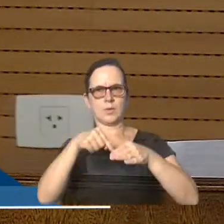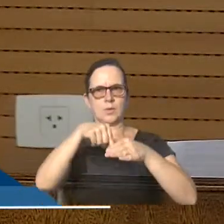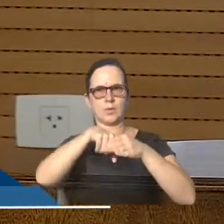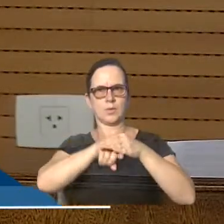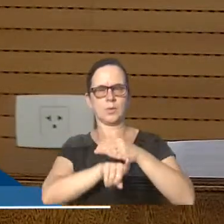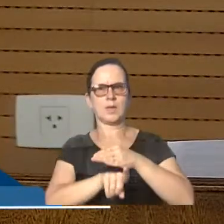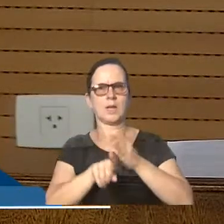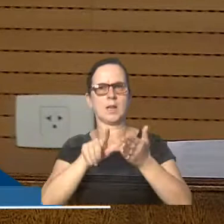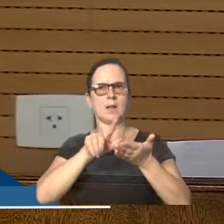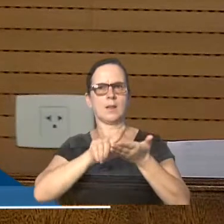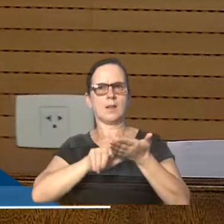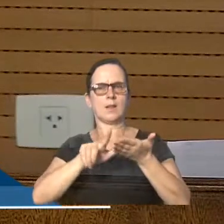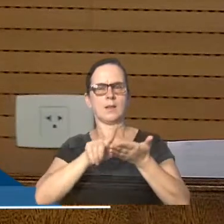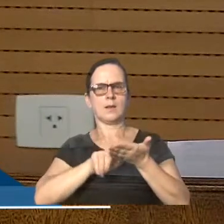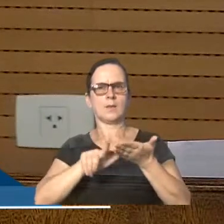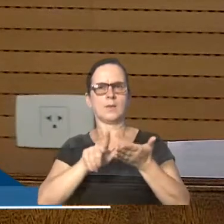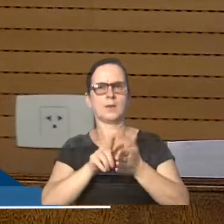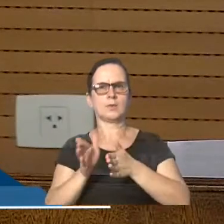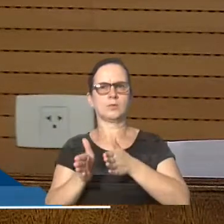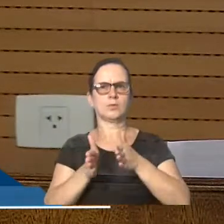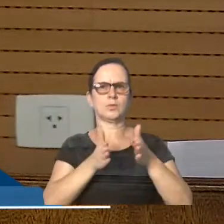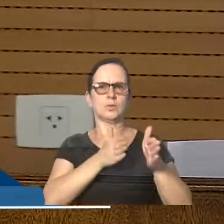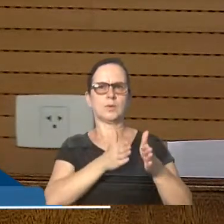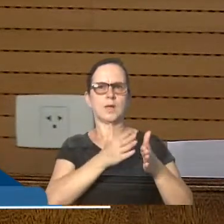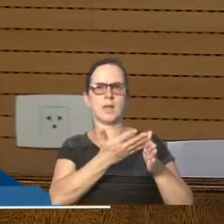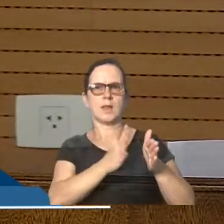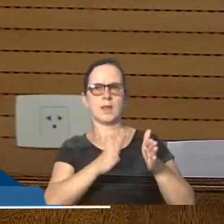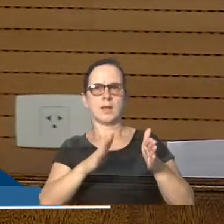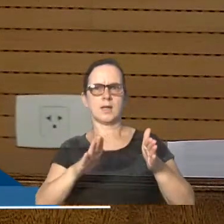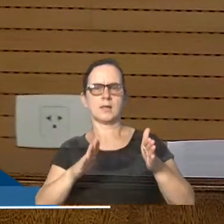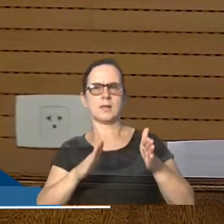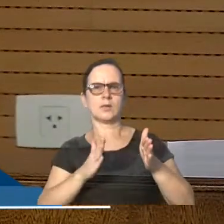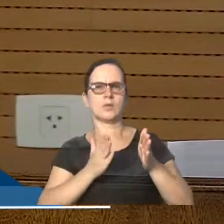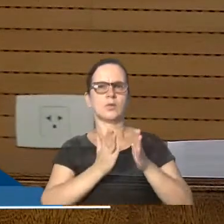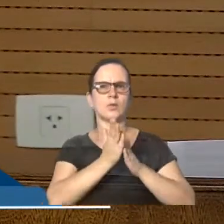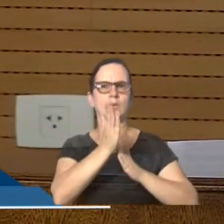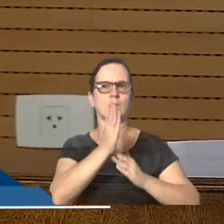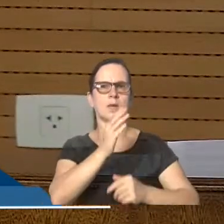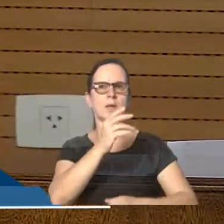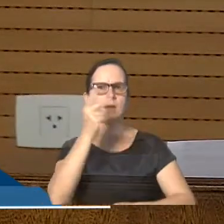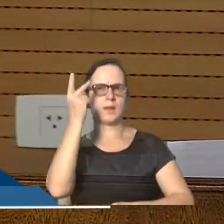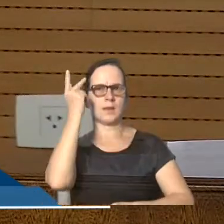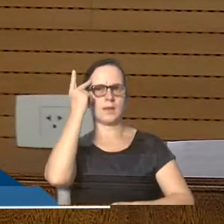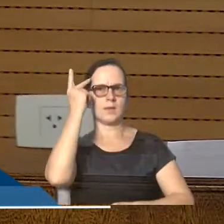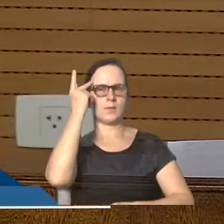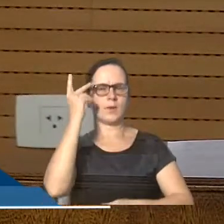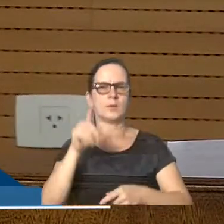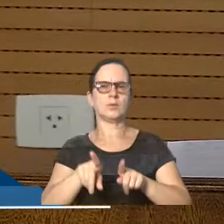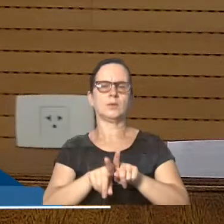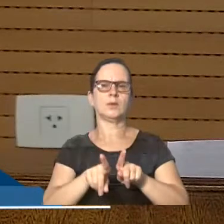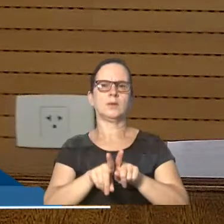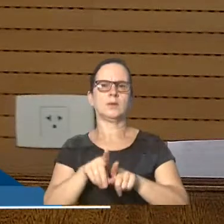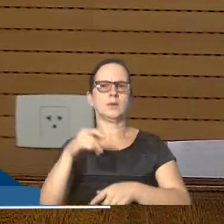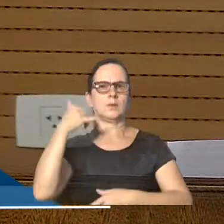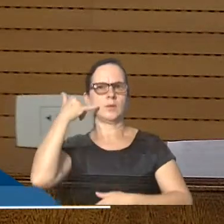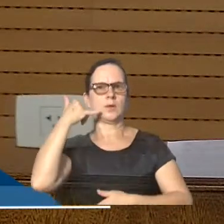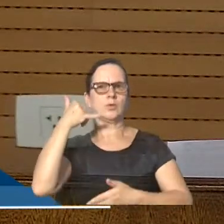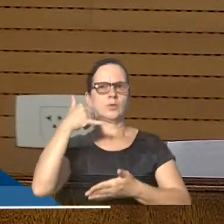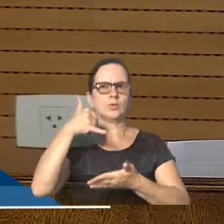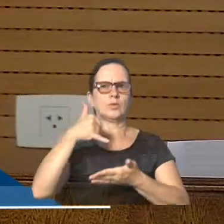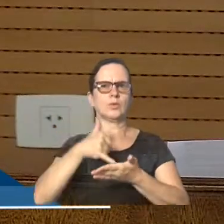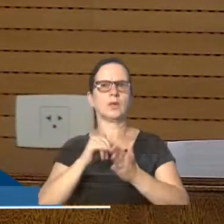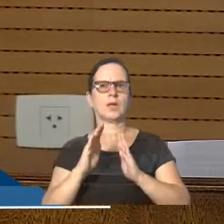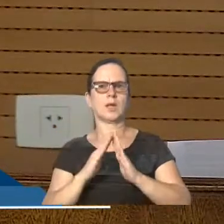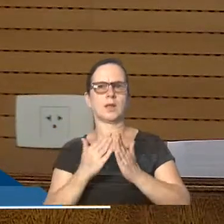Tancredo Neves, lado esquerdo, sentido Santos, São Paulo. E manutenção da linha telefônica da Unidade Municipal de